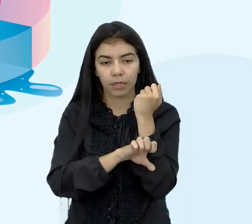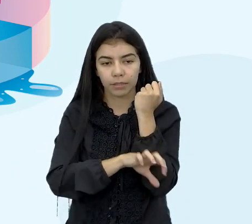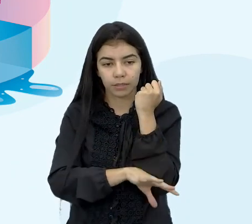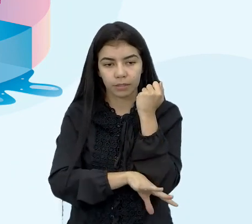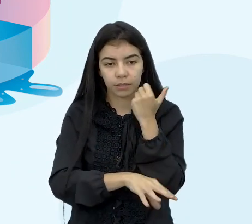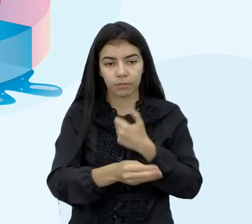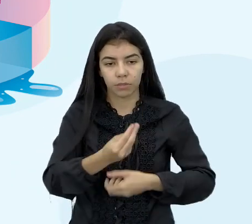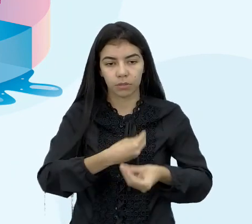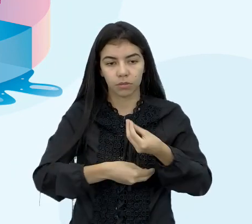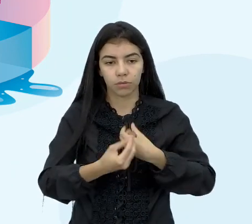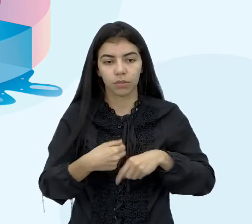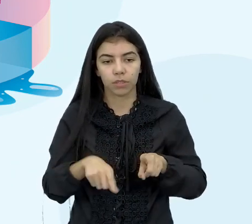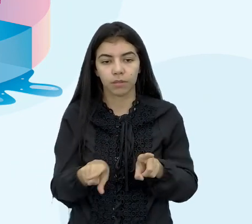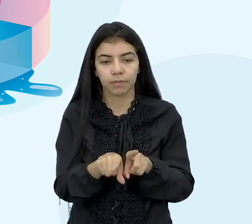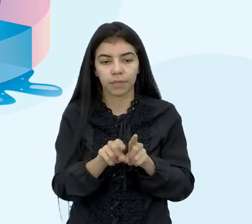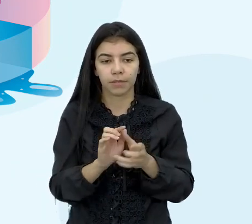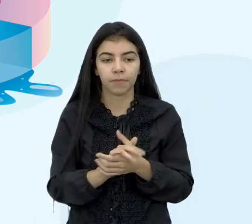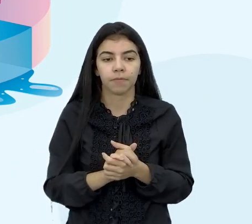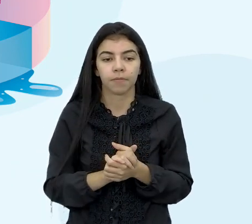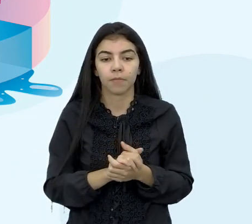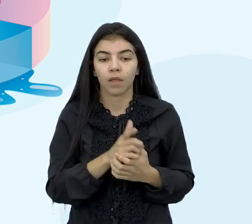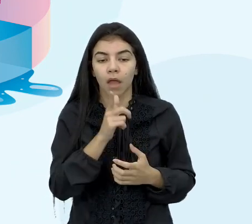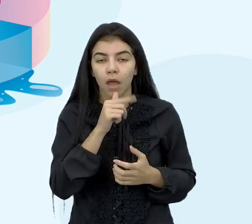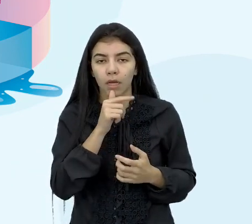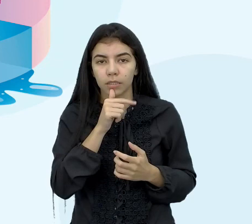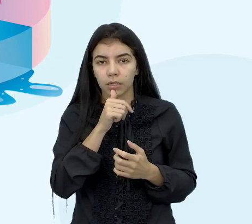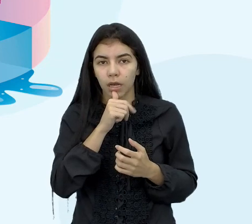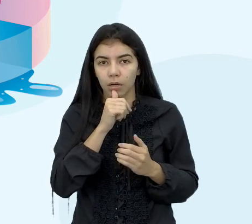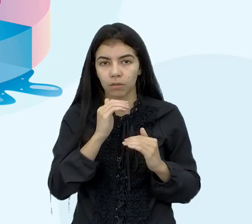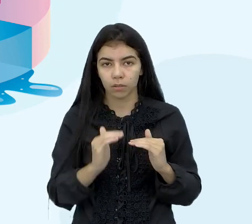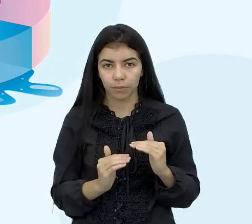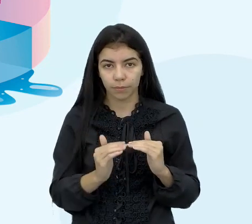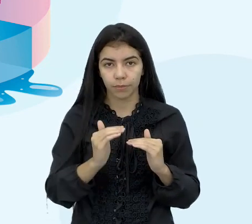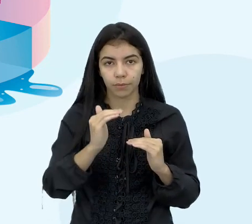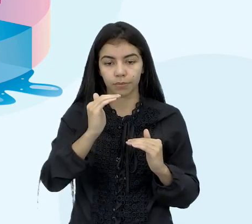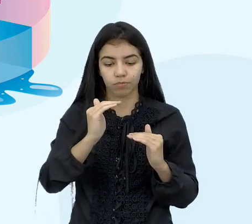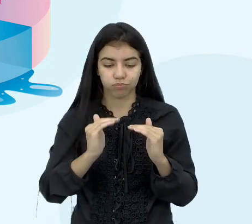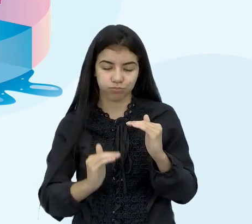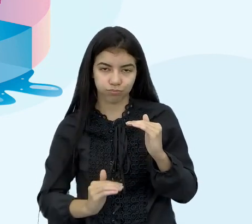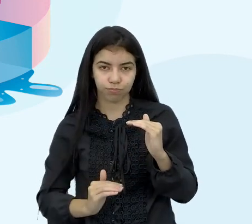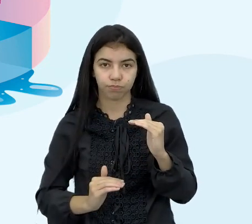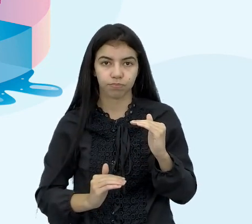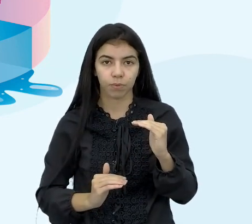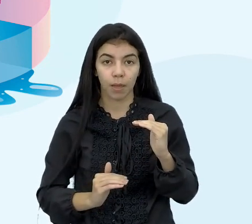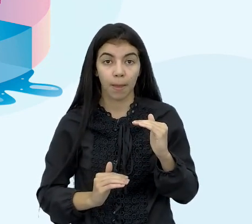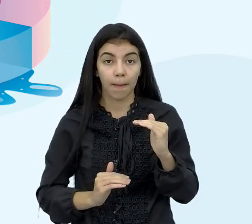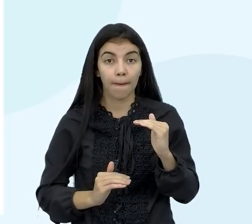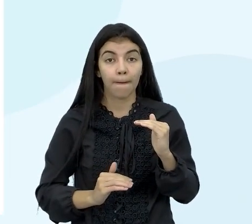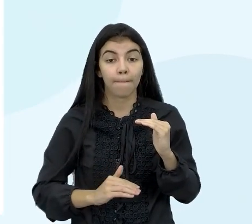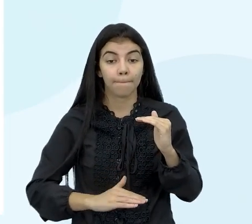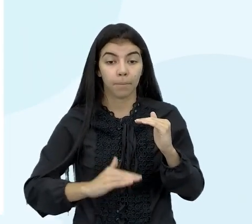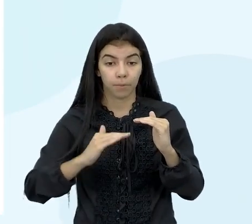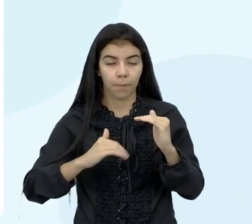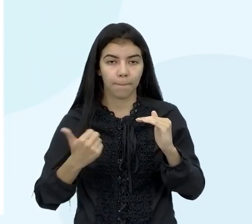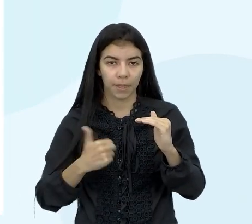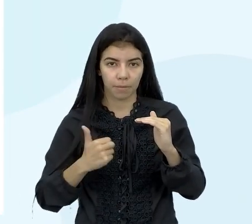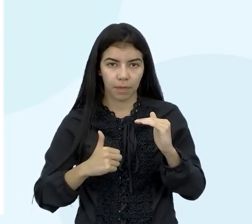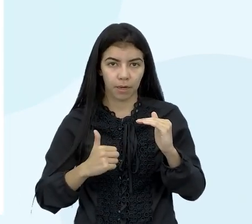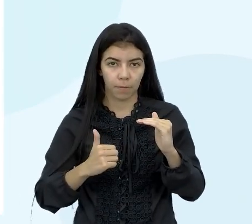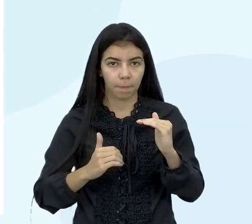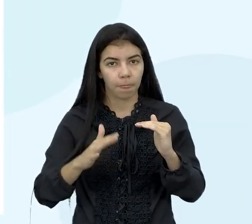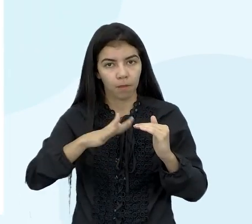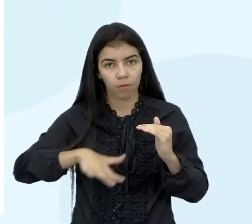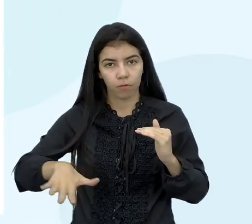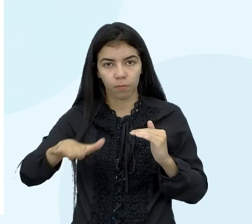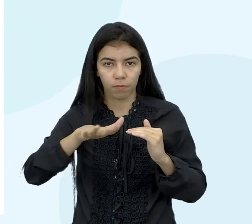ser carregadas para as águas superficiais ou subterrâneas. Subterrânea primeiro, superficial se você tiver aí